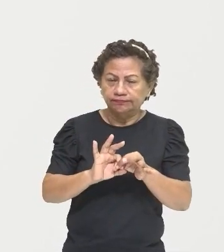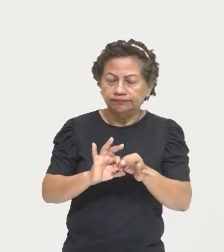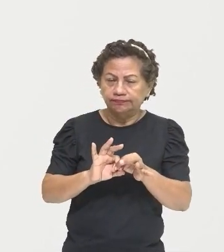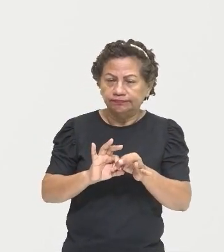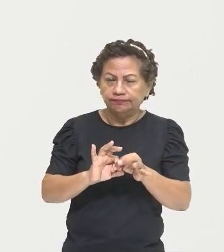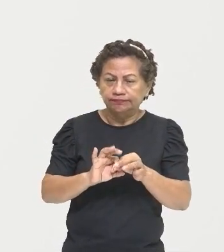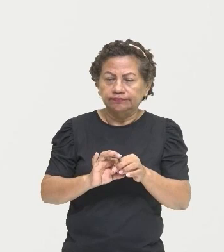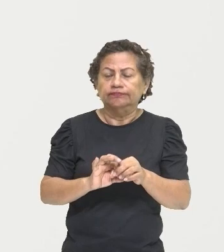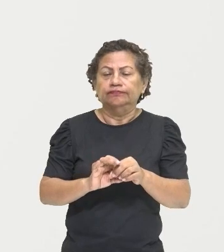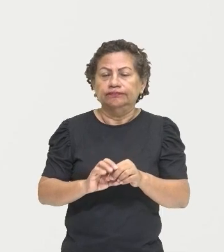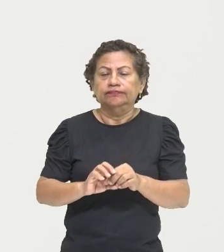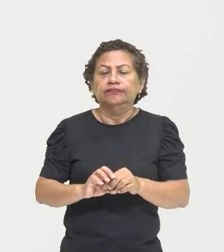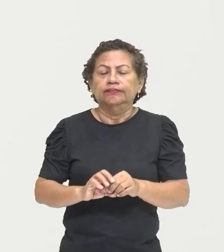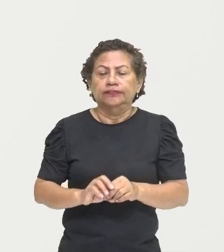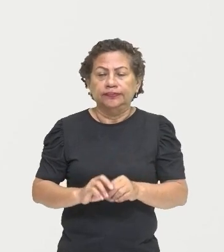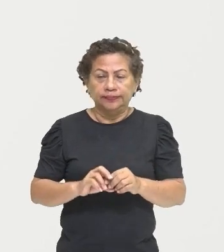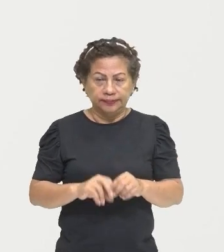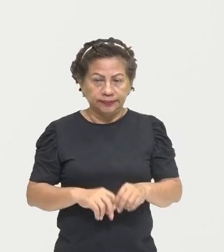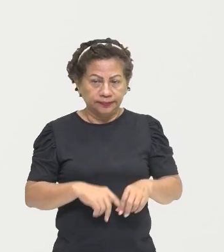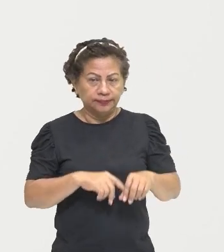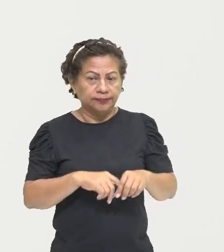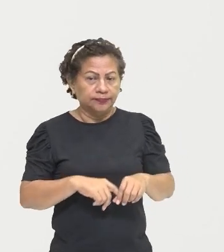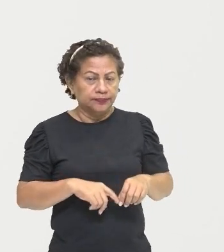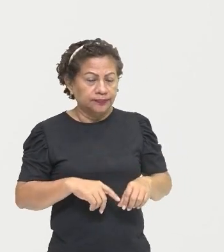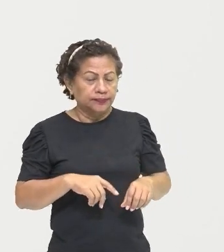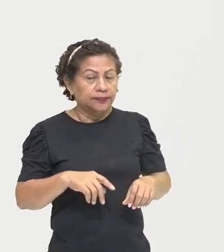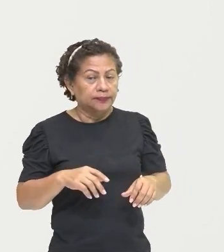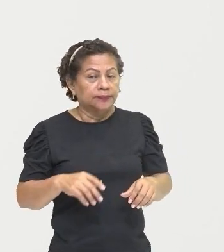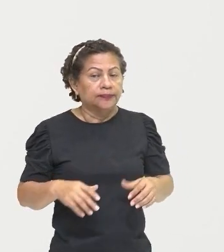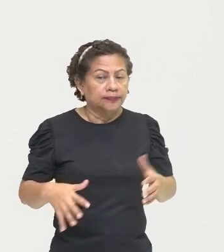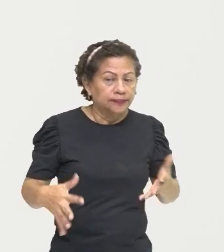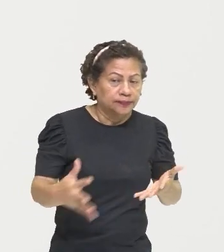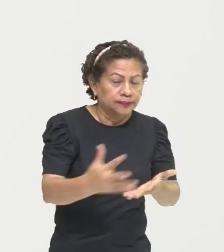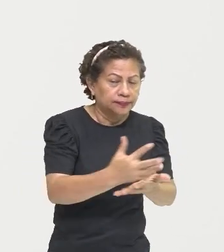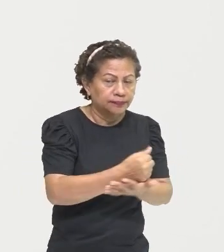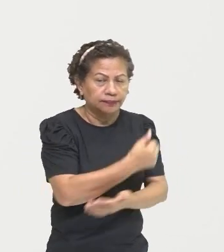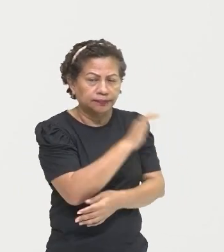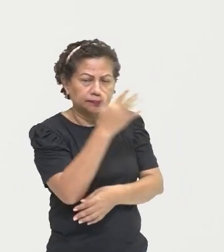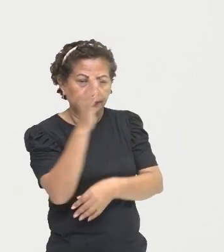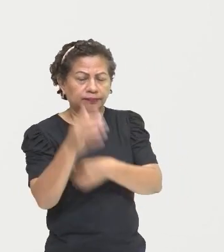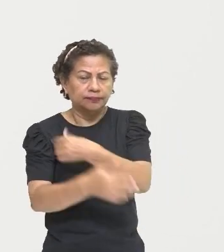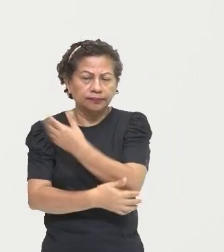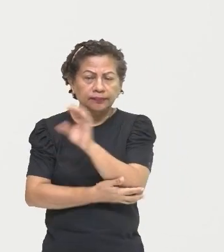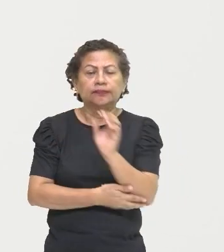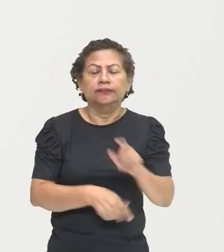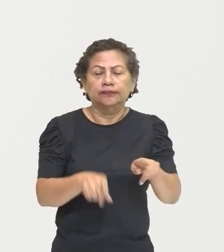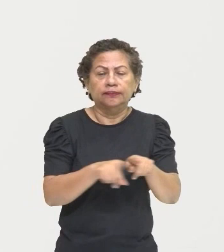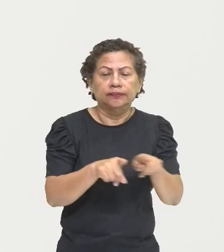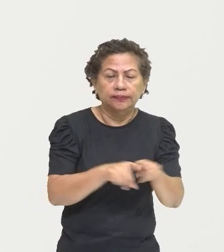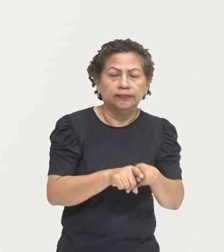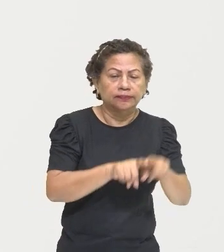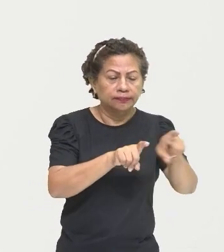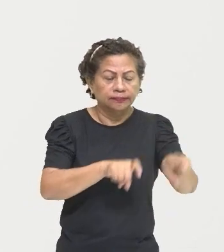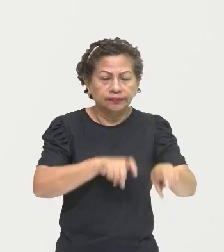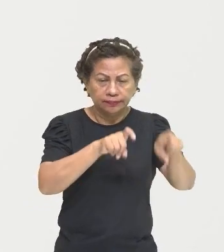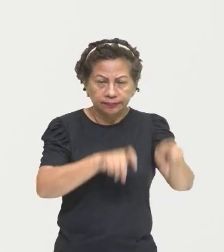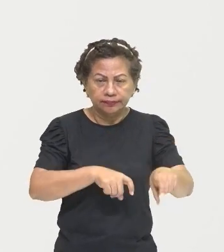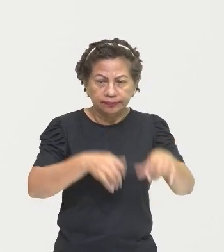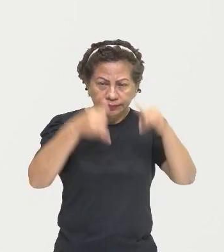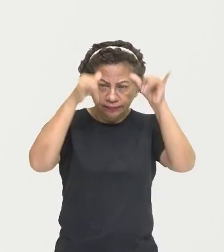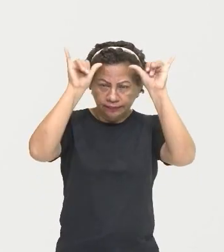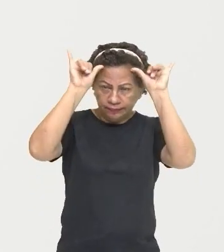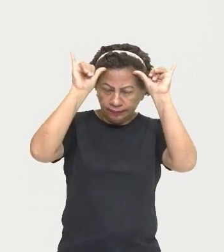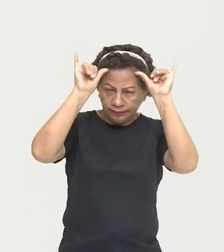às atividades extrativista, pecuarista e agrícola. Quais as consequências,